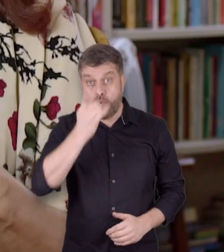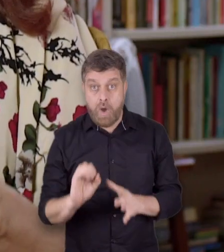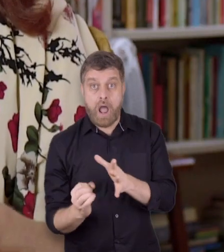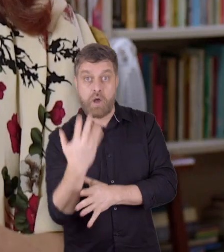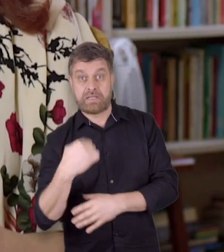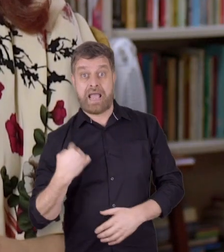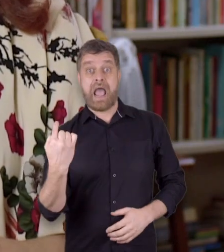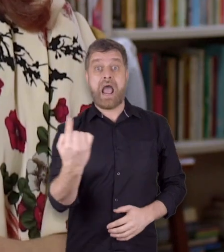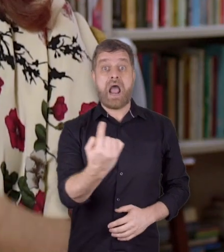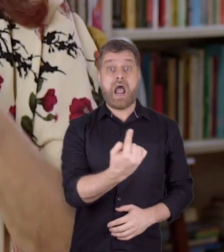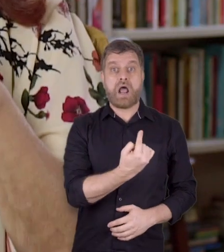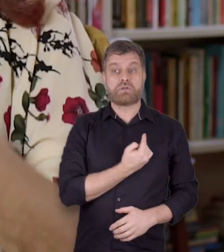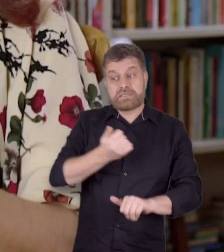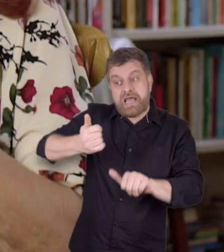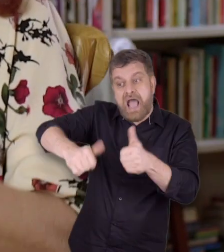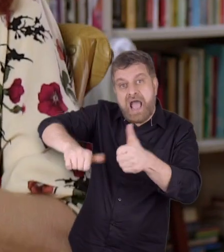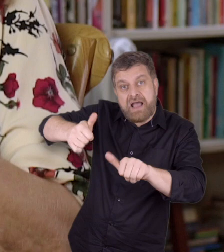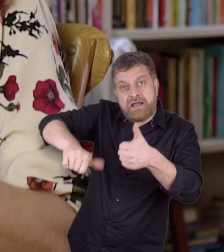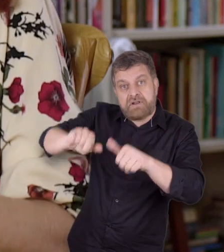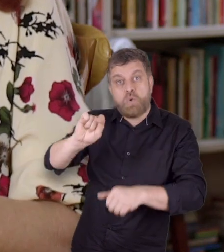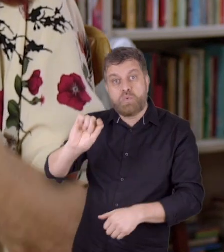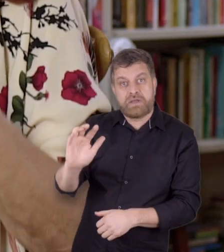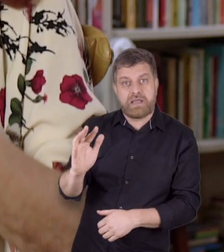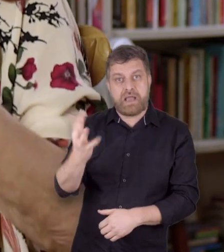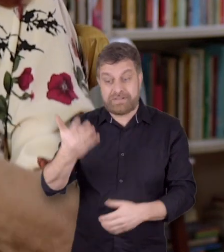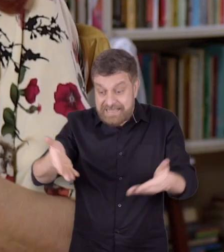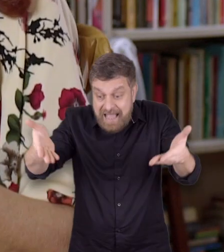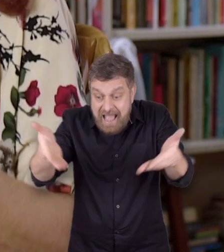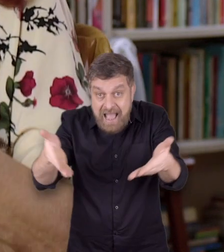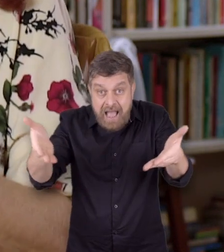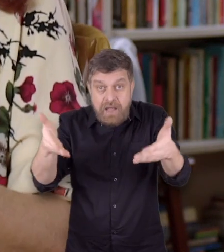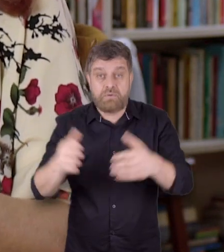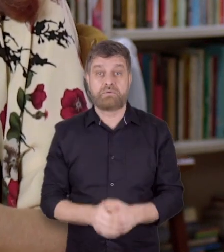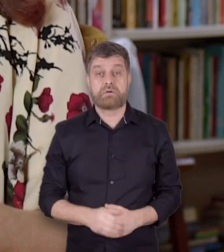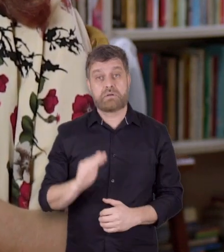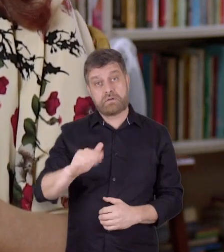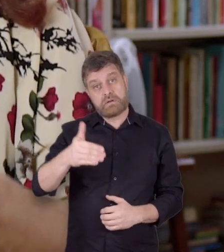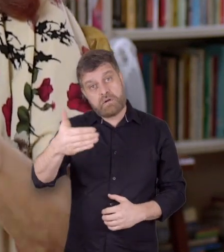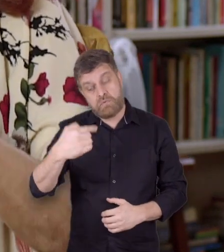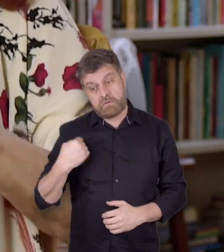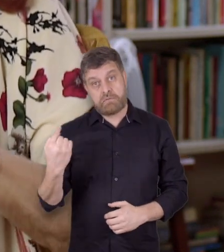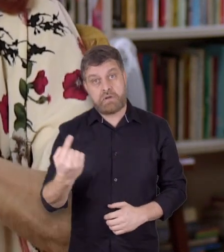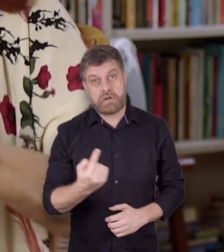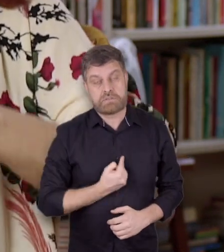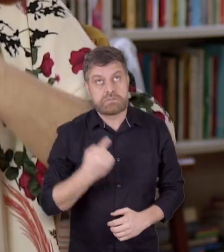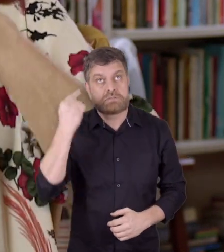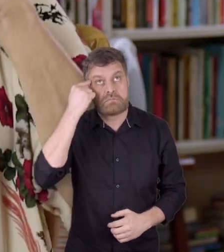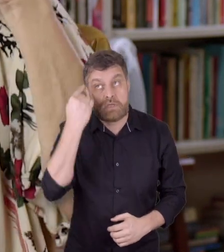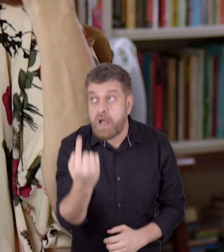produz consequências que nós só podemos avaliar as consequências presentes